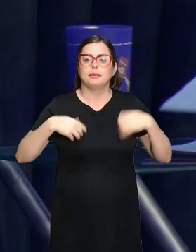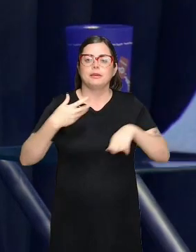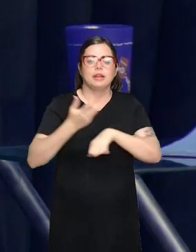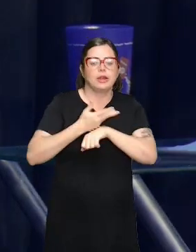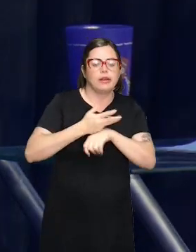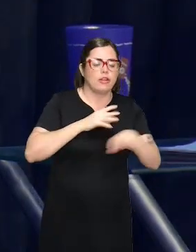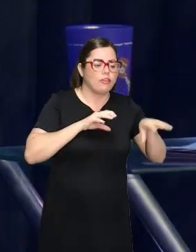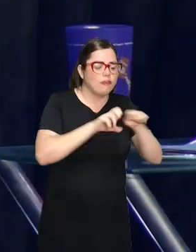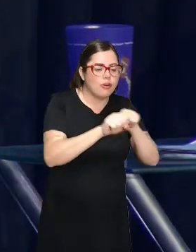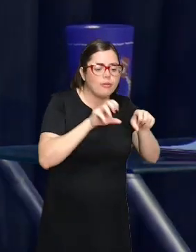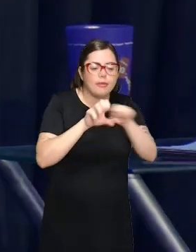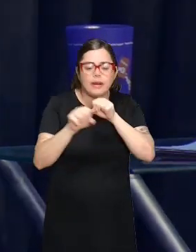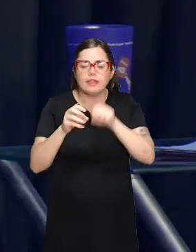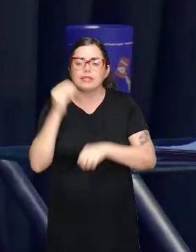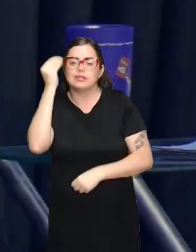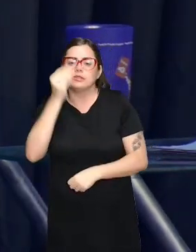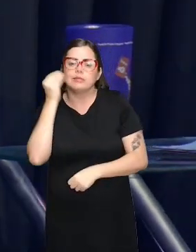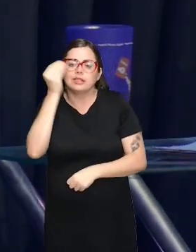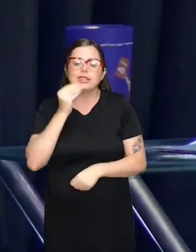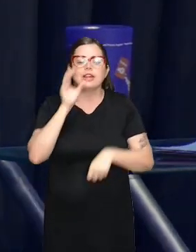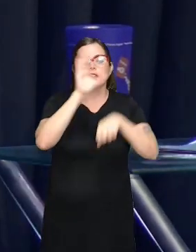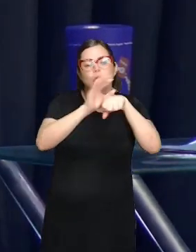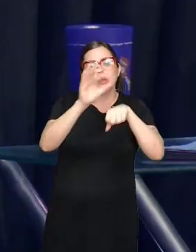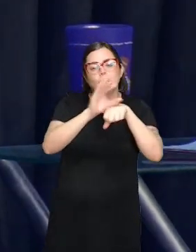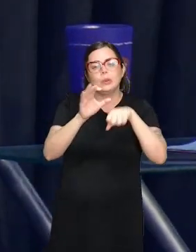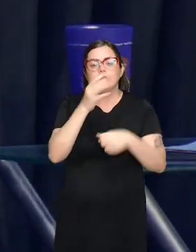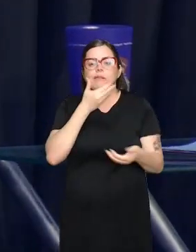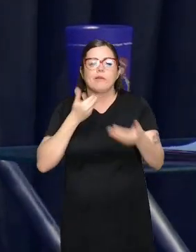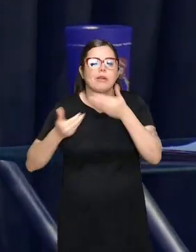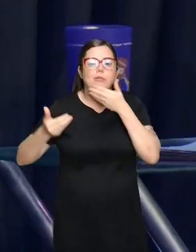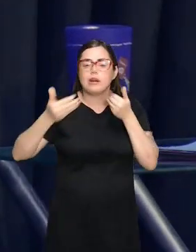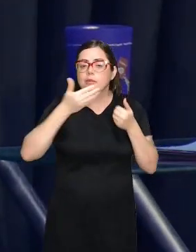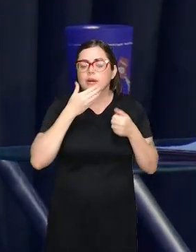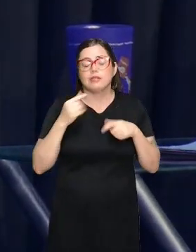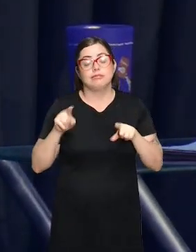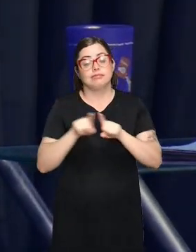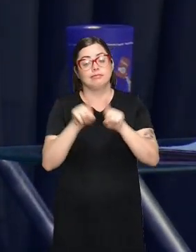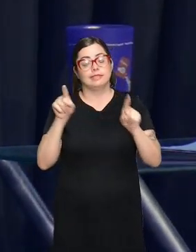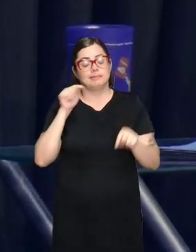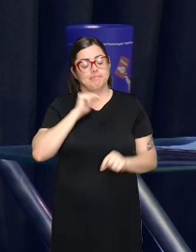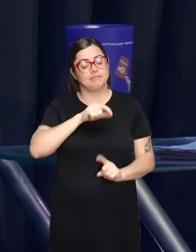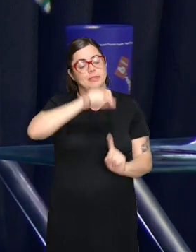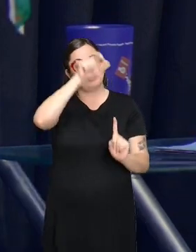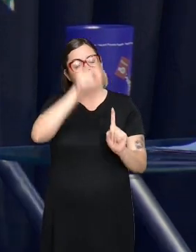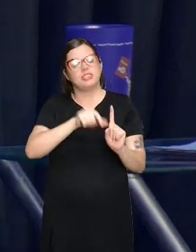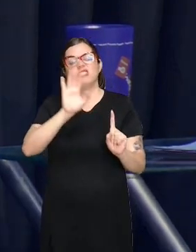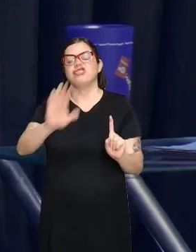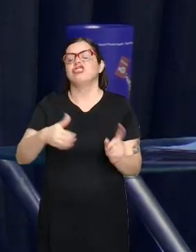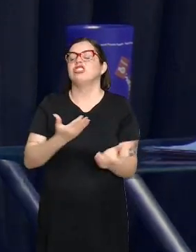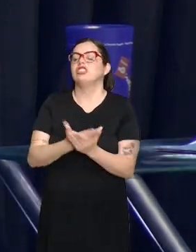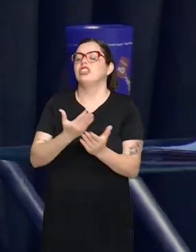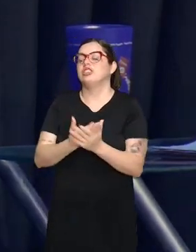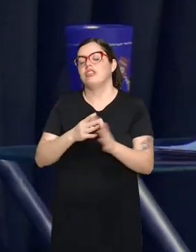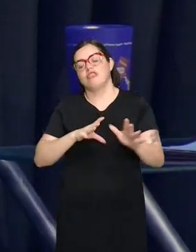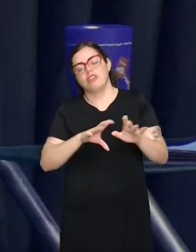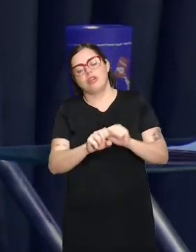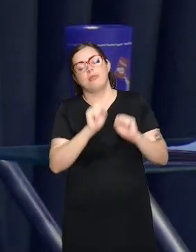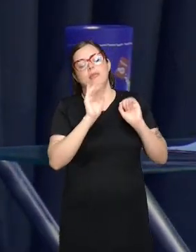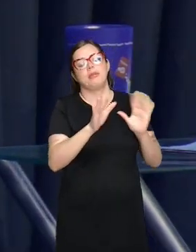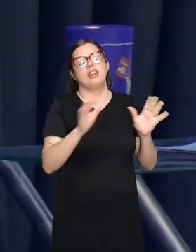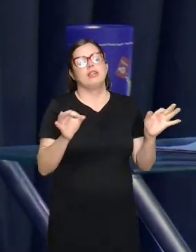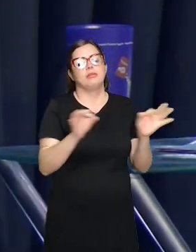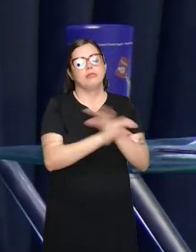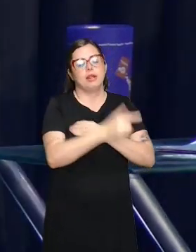de aperfeiçoamento, de cursos. E acho que a pessoa não pode ficar naquela assim, ah, eu já estudei, já me formei, já fiz faculdade, fiz